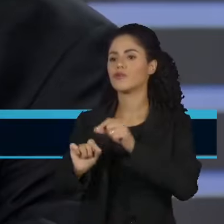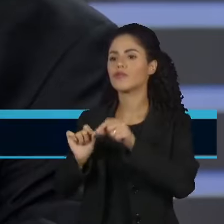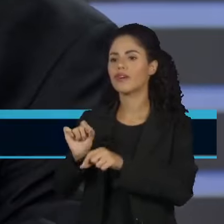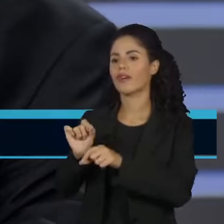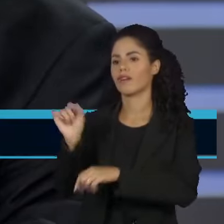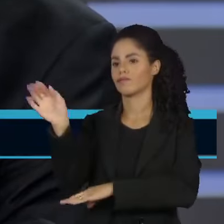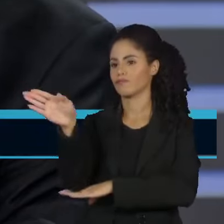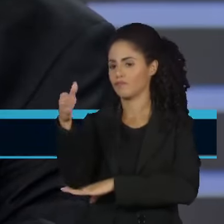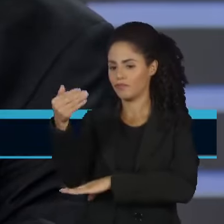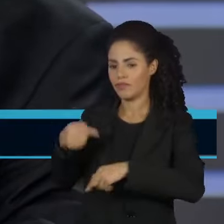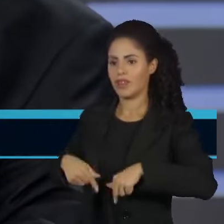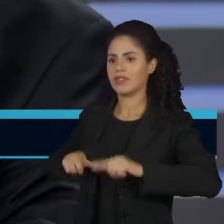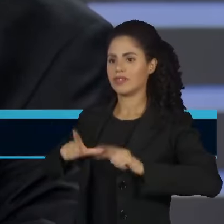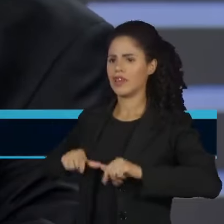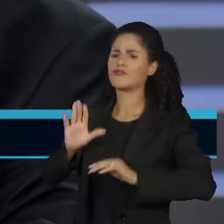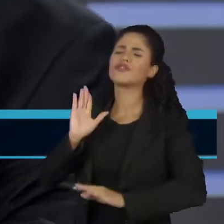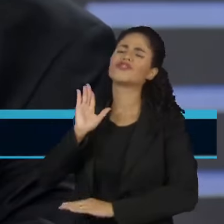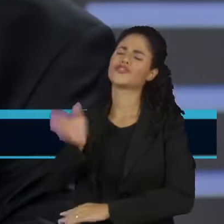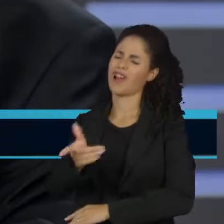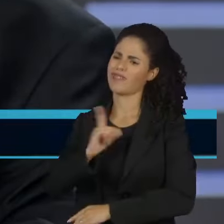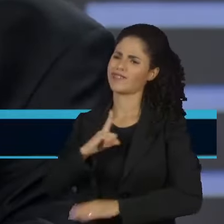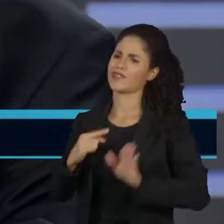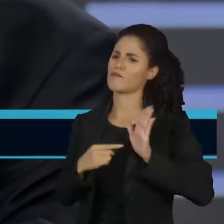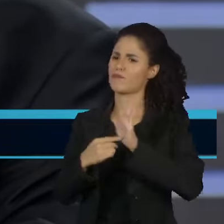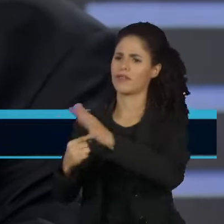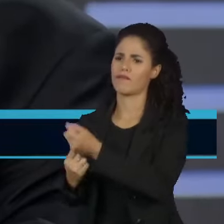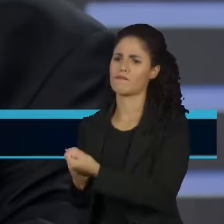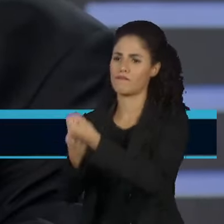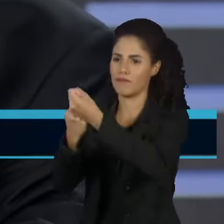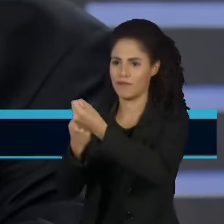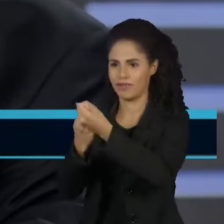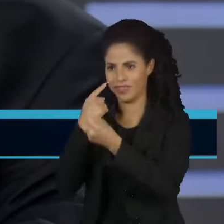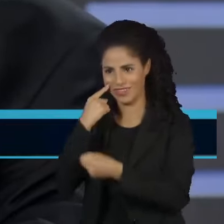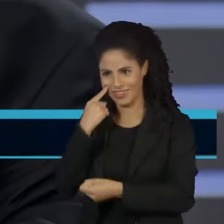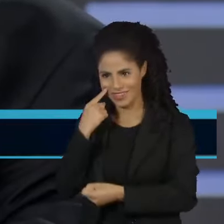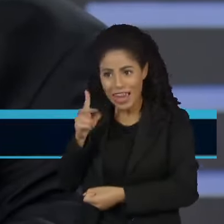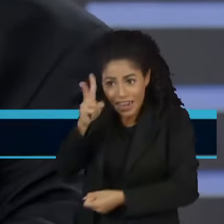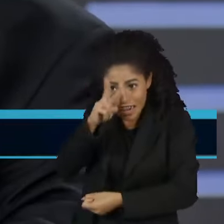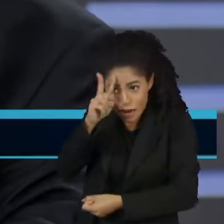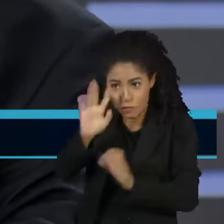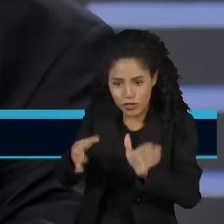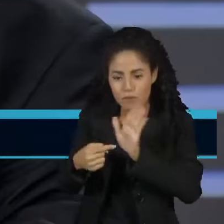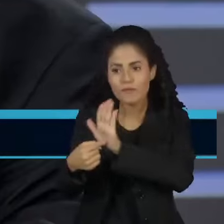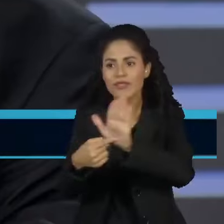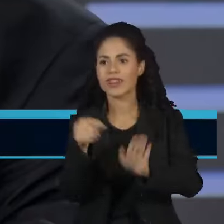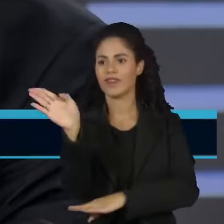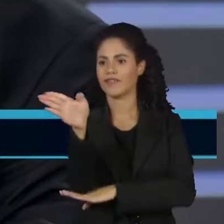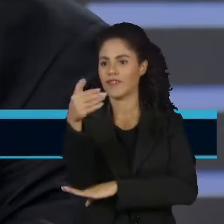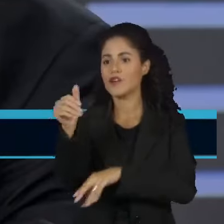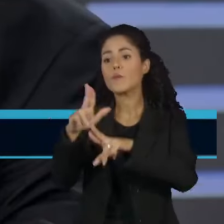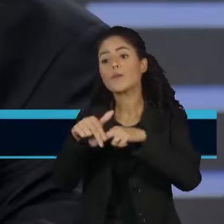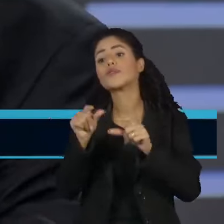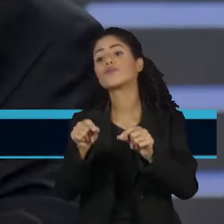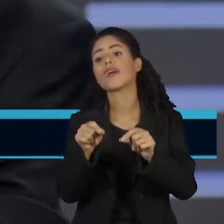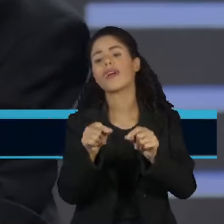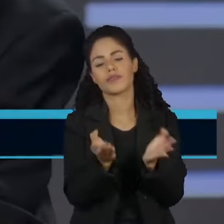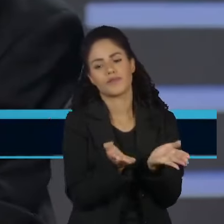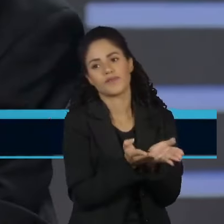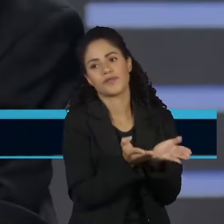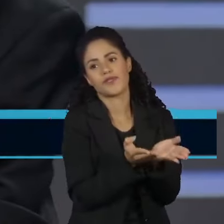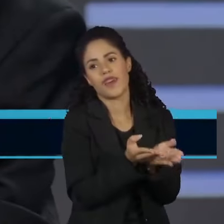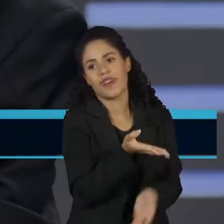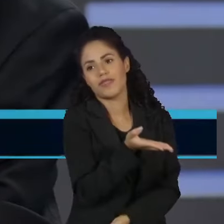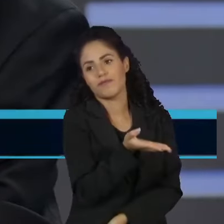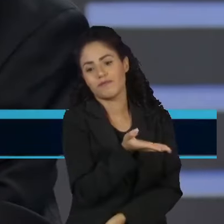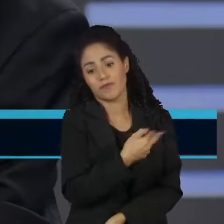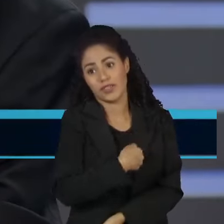outras manifestações do Bolsonaro, já apareciam bandeiras de Israel. Por quê? Por causa do movimento evangélico, né? Esse